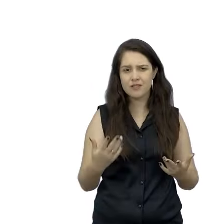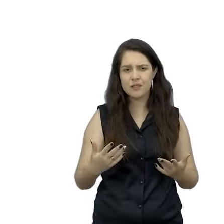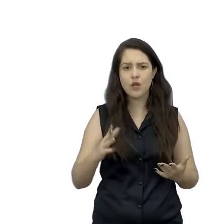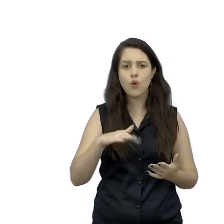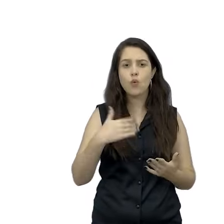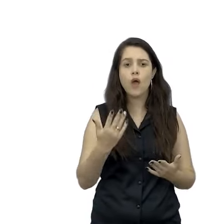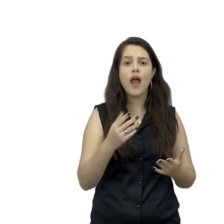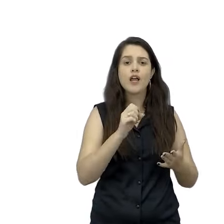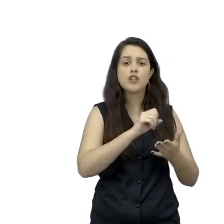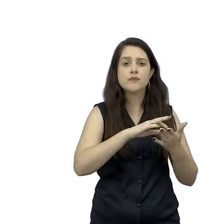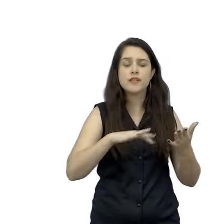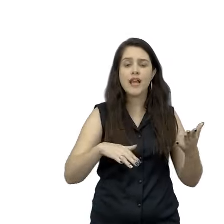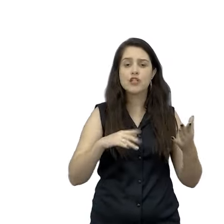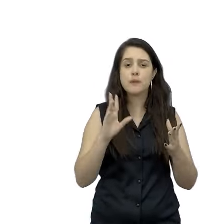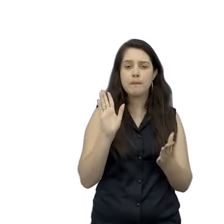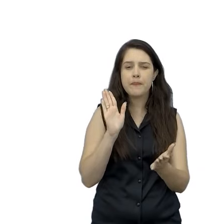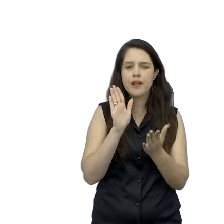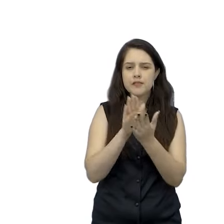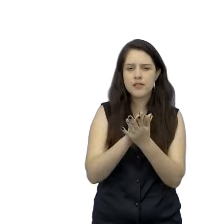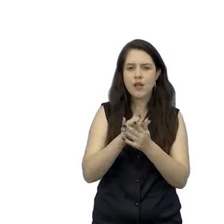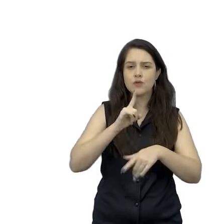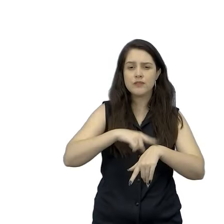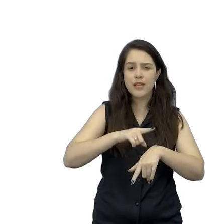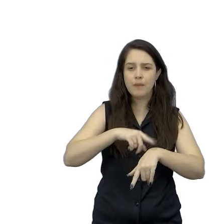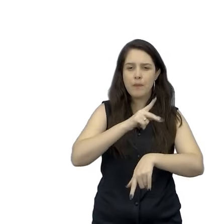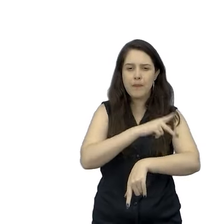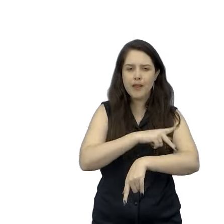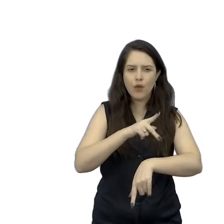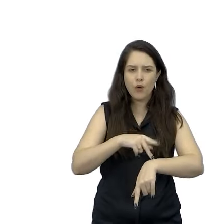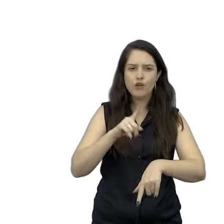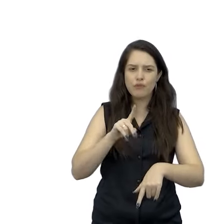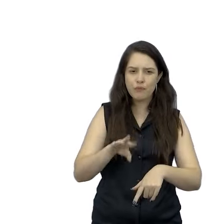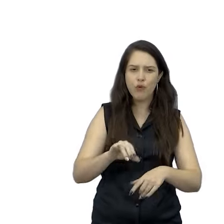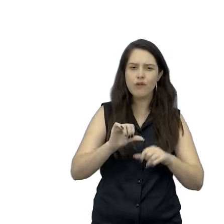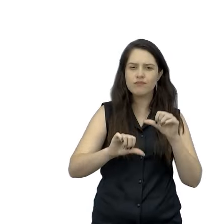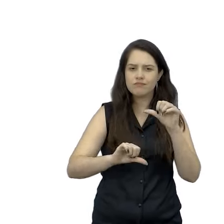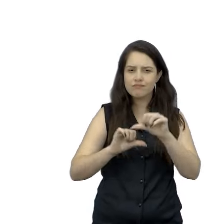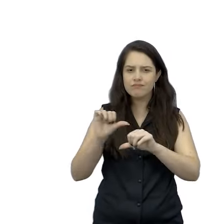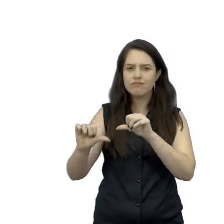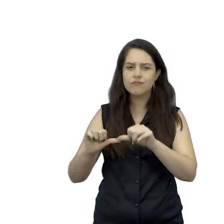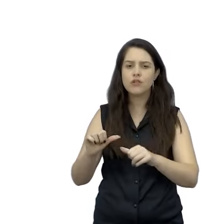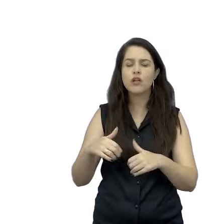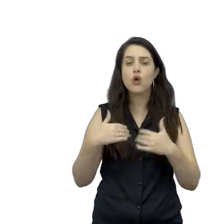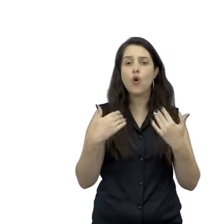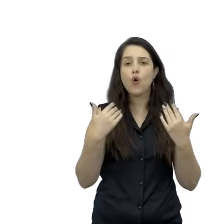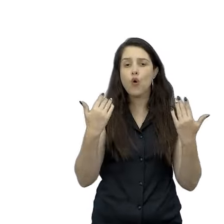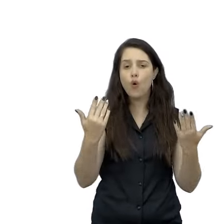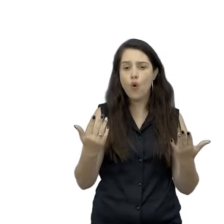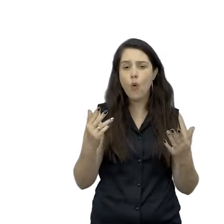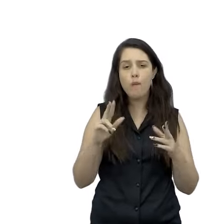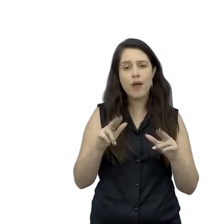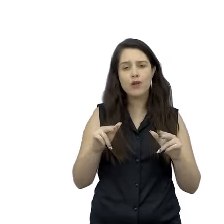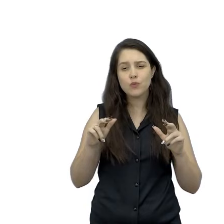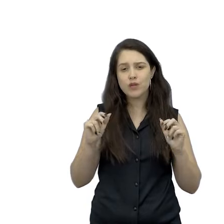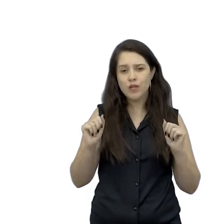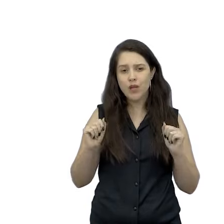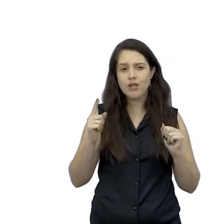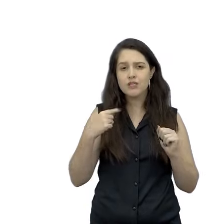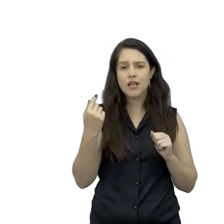das atividades presenciais, o tempo pedagógico, né, foi modificado também, ou seja, mais do que nunca, agora se